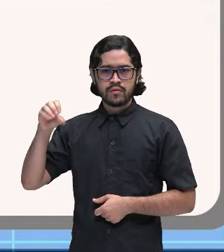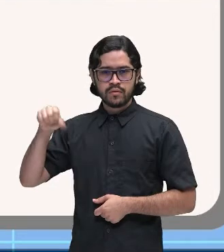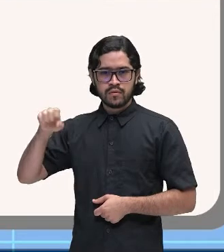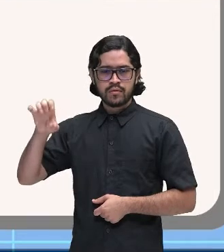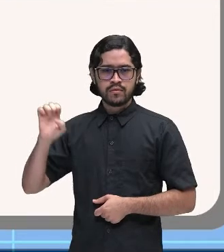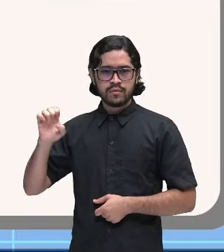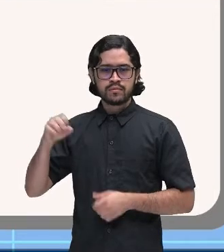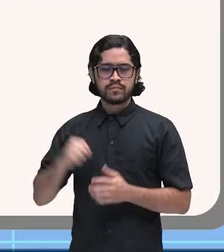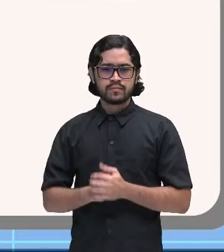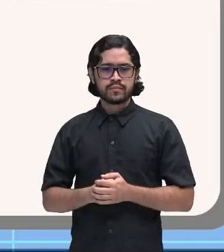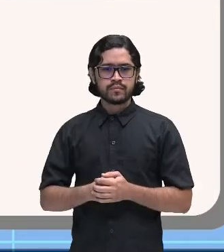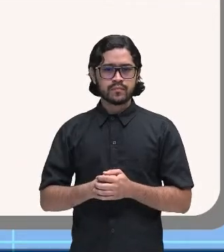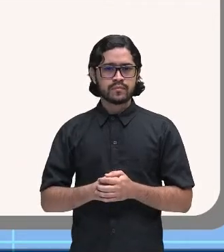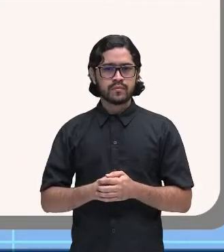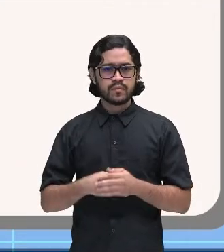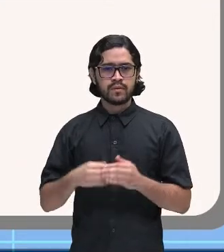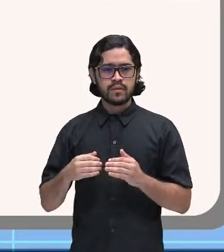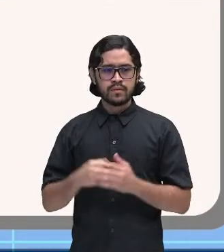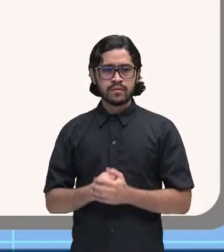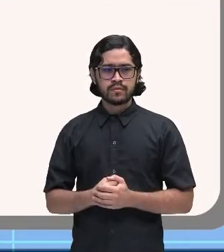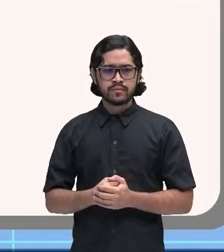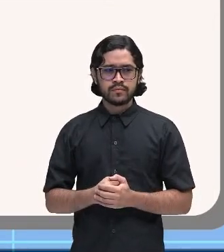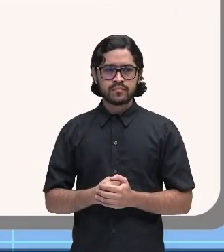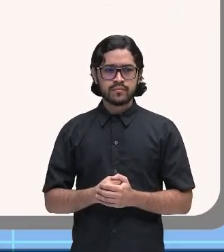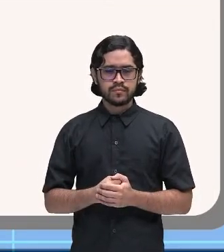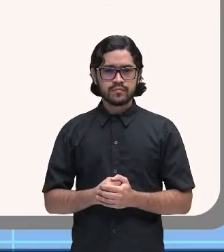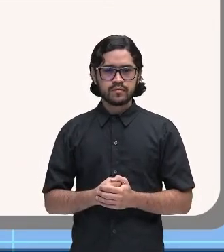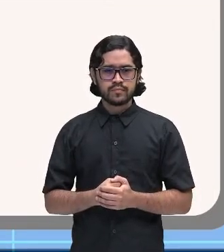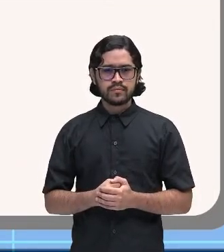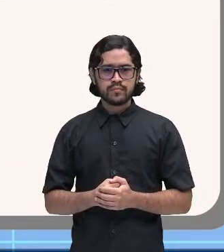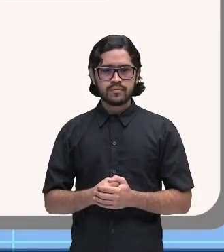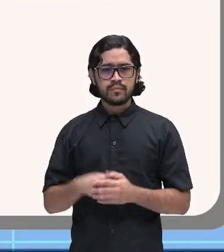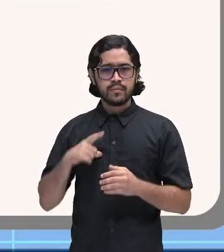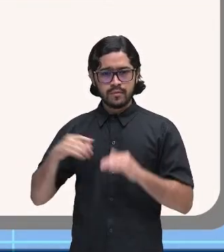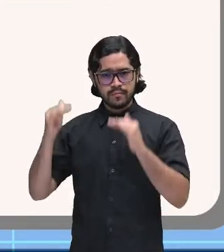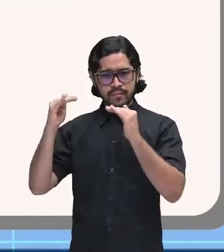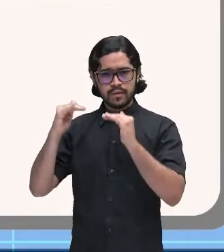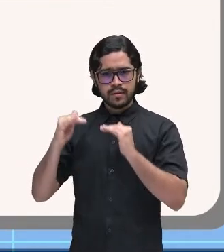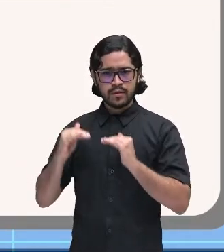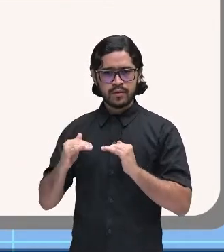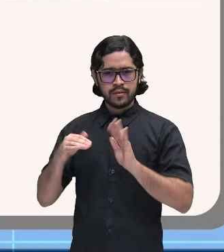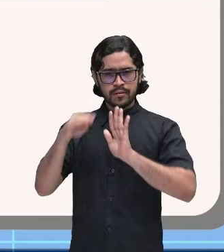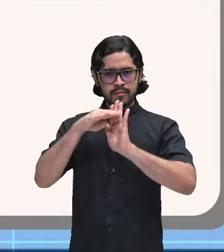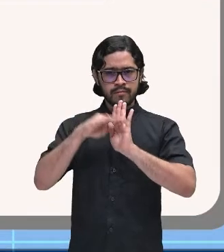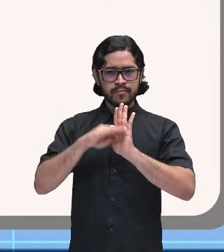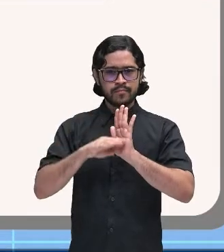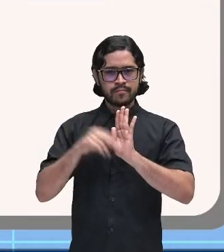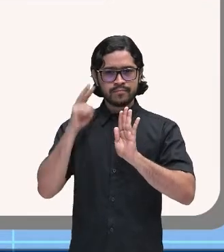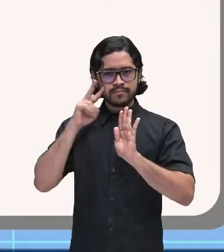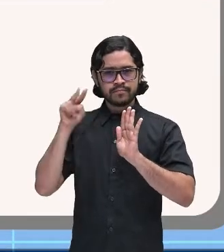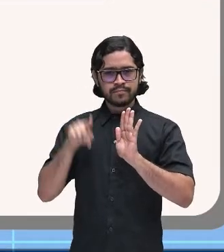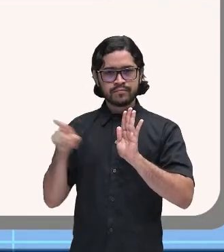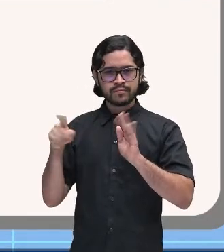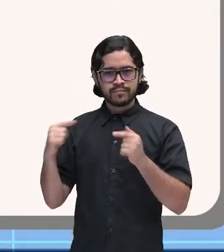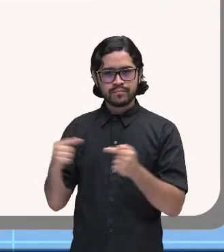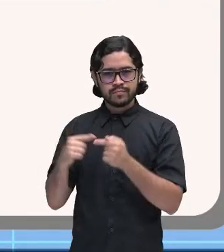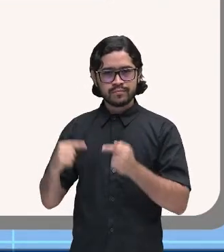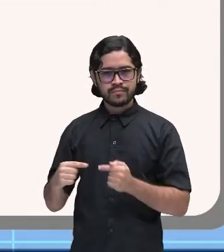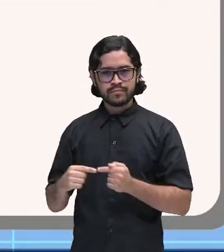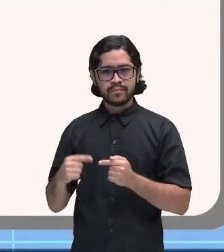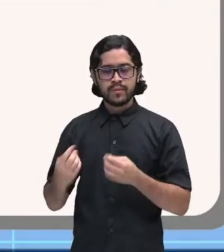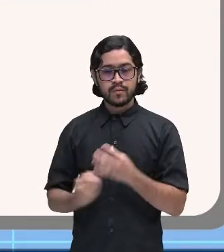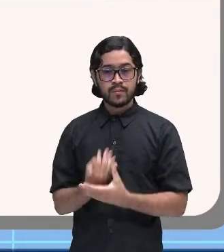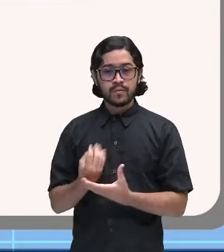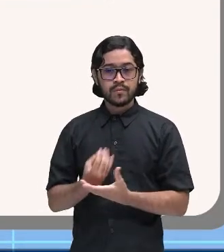lá? Gerando aminoácidos. E a lipase vai degradar lipídios, e aí pode ser lipídios de cadeias longas